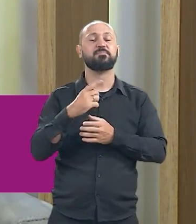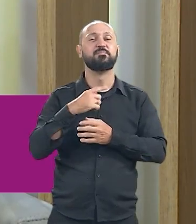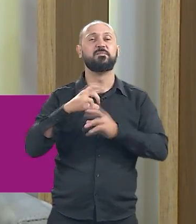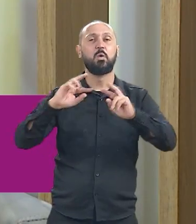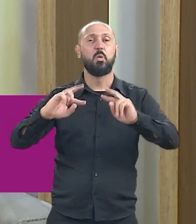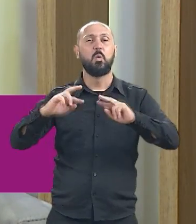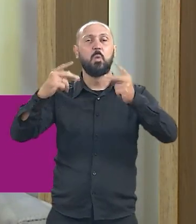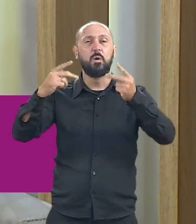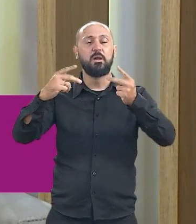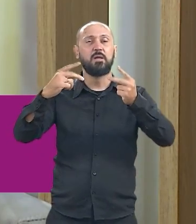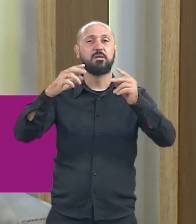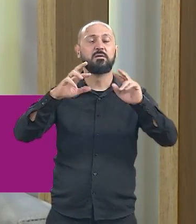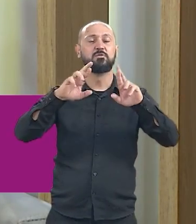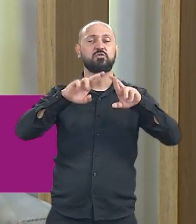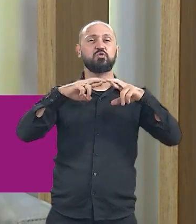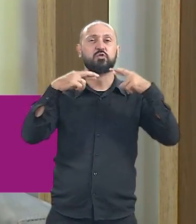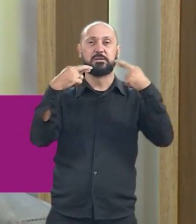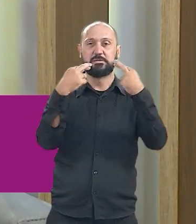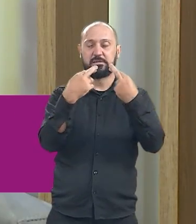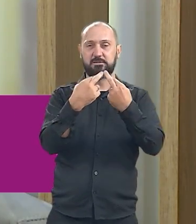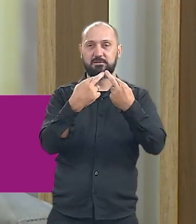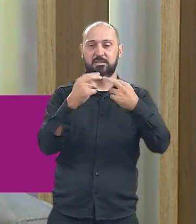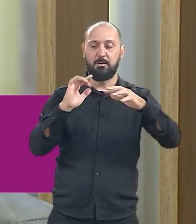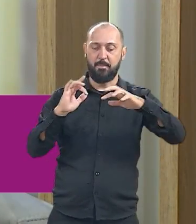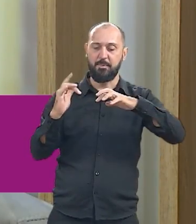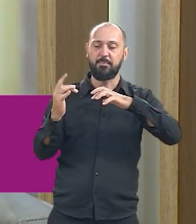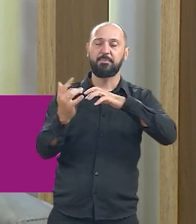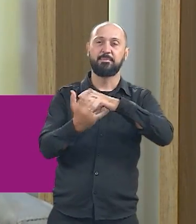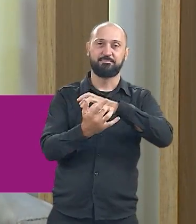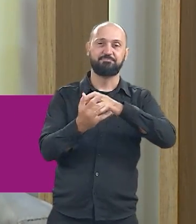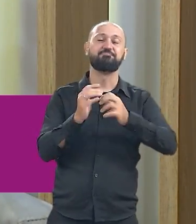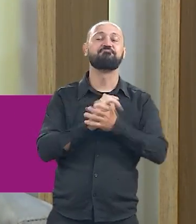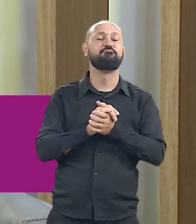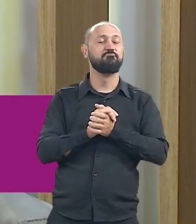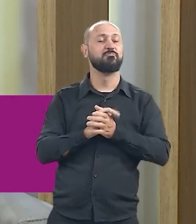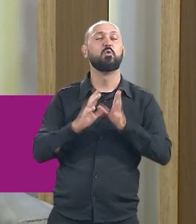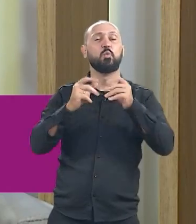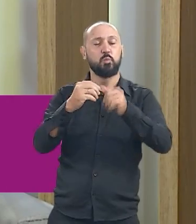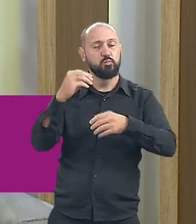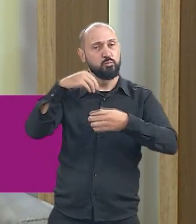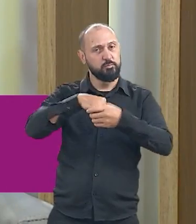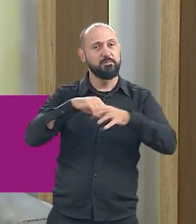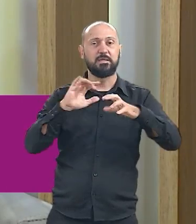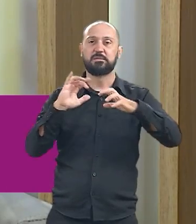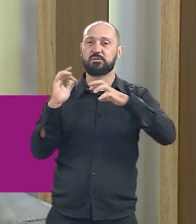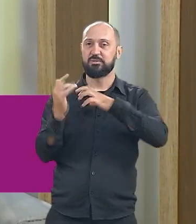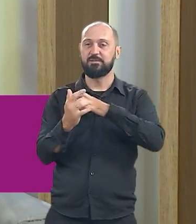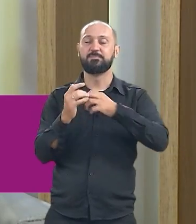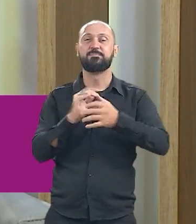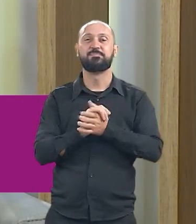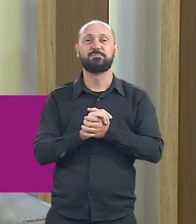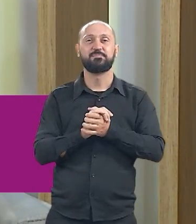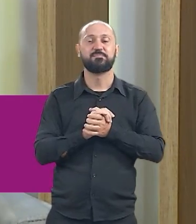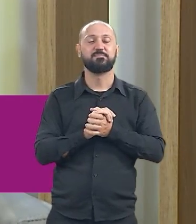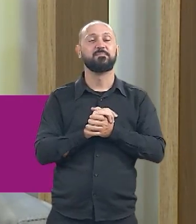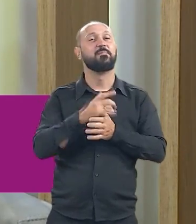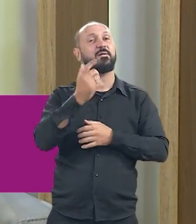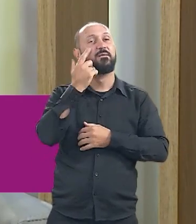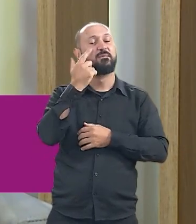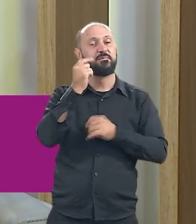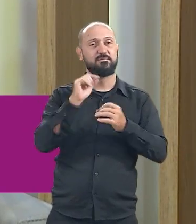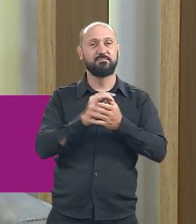sociais. O CVV está presente em todas as redes sociais, tá? E veja bem, aí tem material,